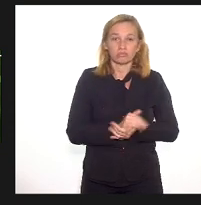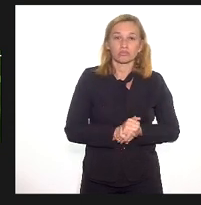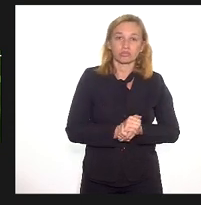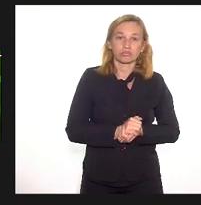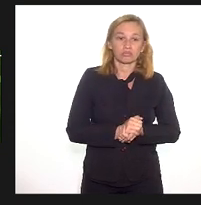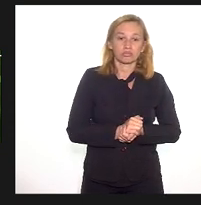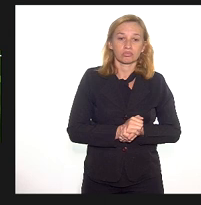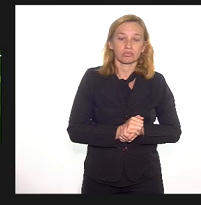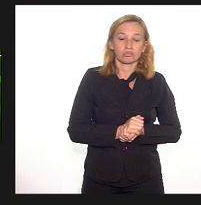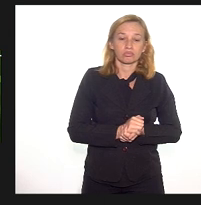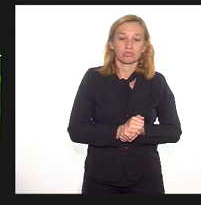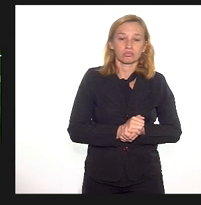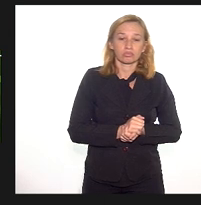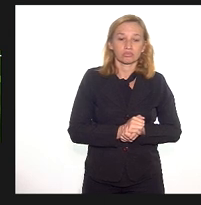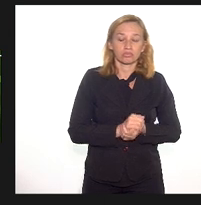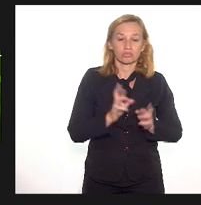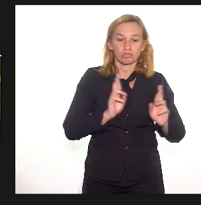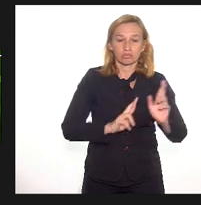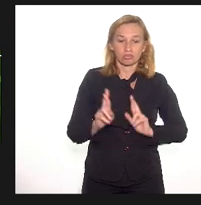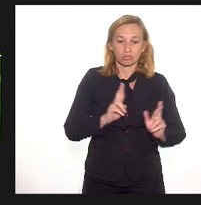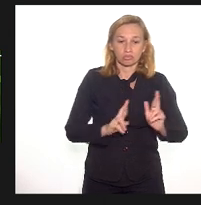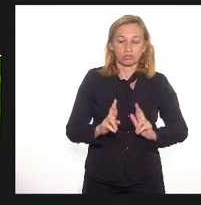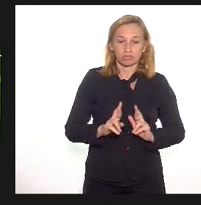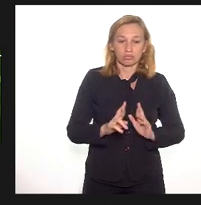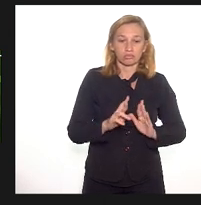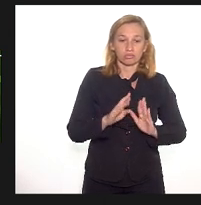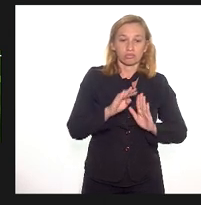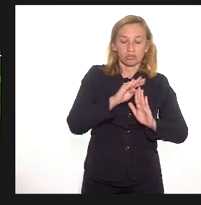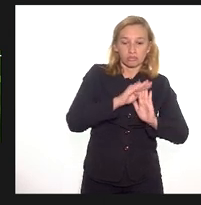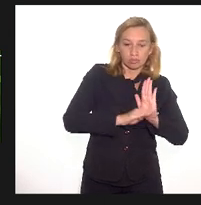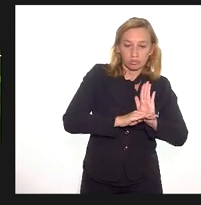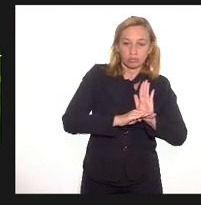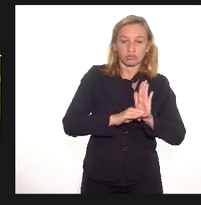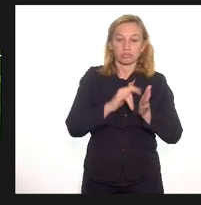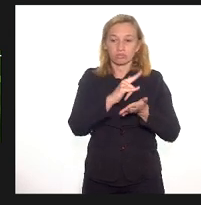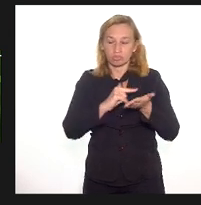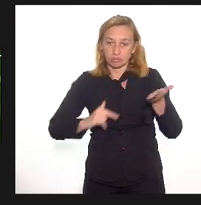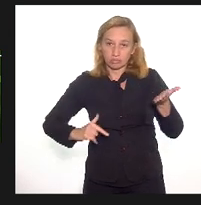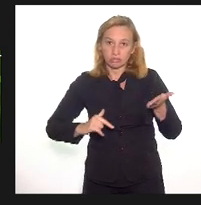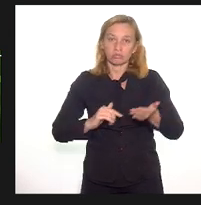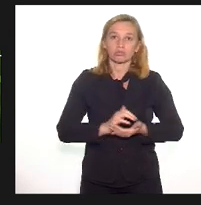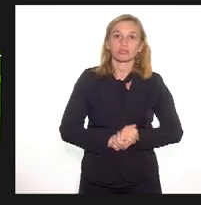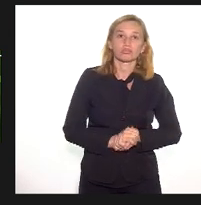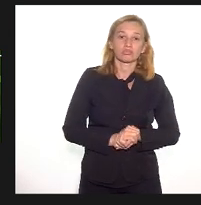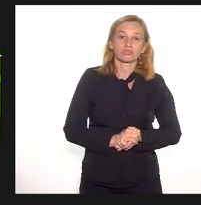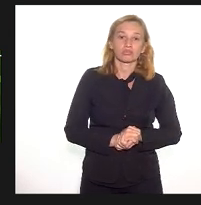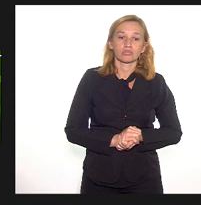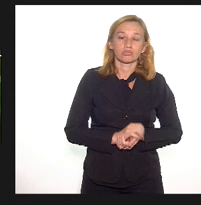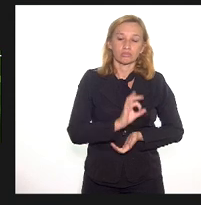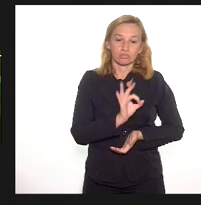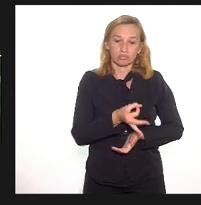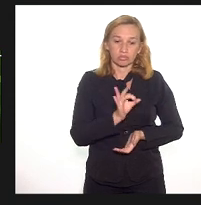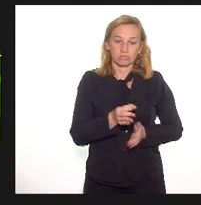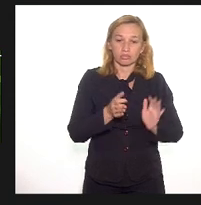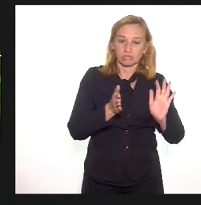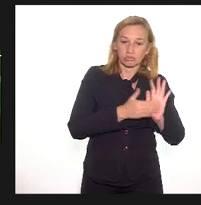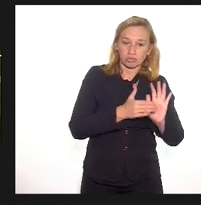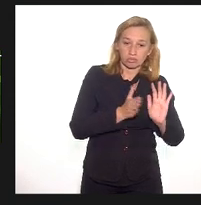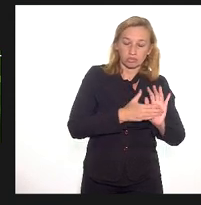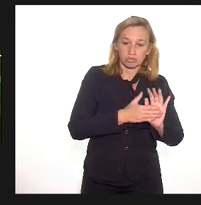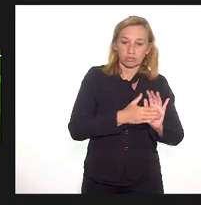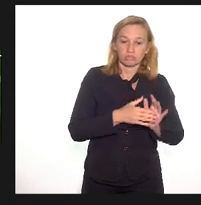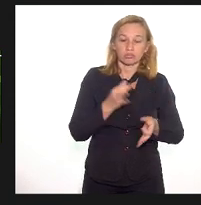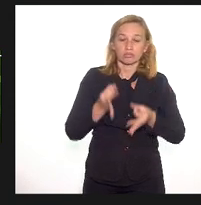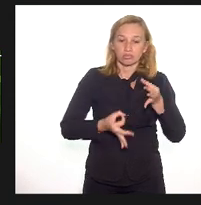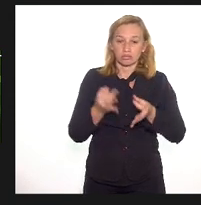convergir em relação aos critérios, aos documentos, à forma e, consequentemente, propor em juízo